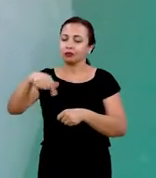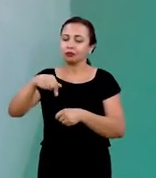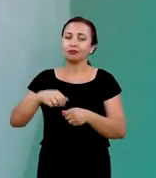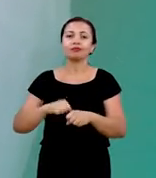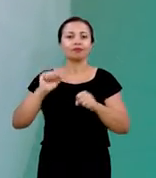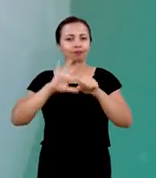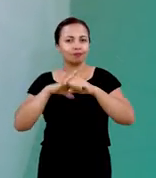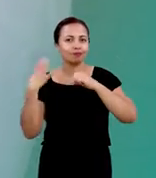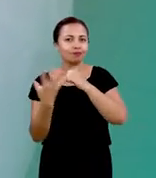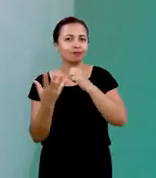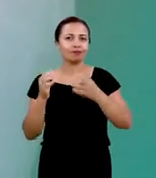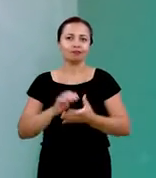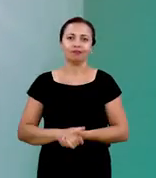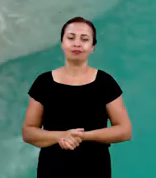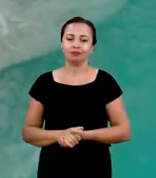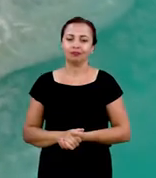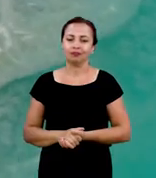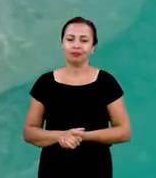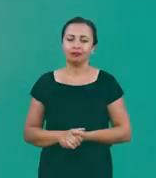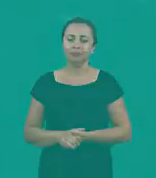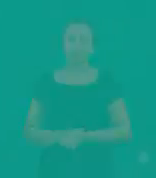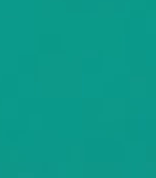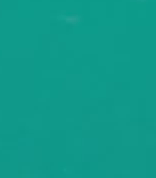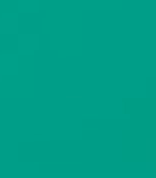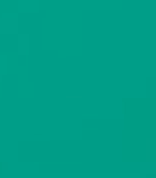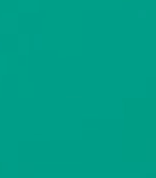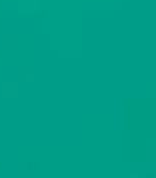no estudo dos componentes químicos das espécies.